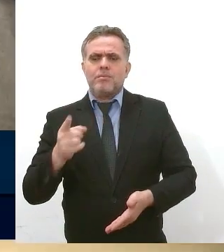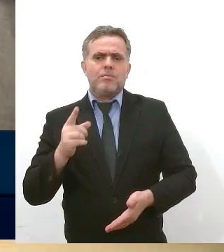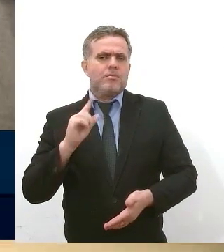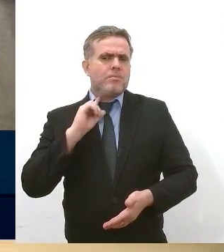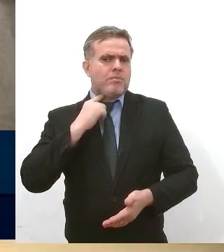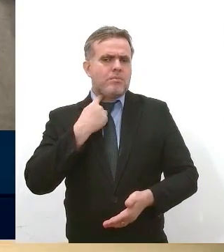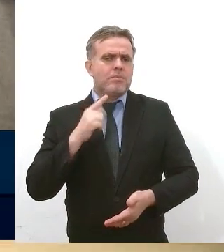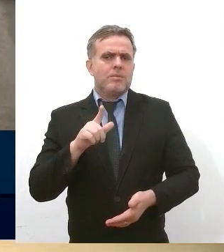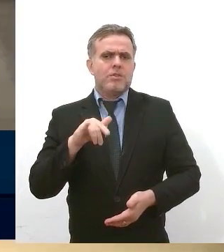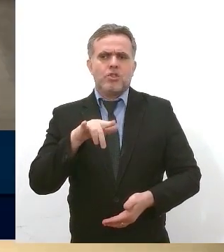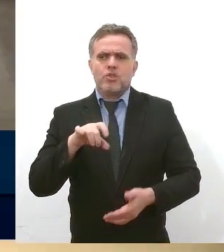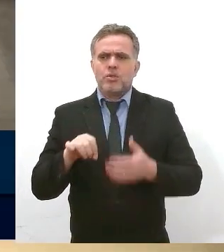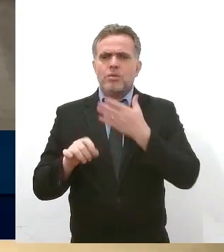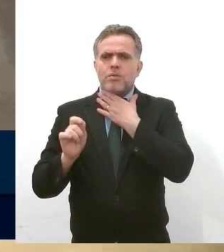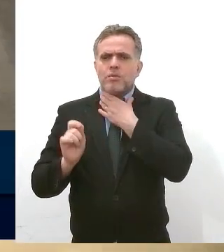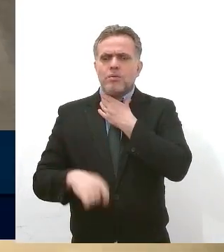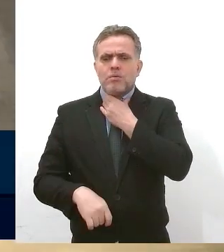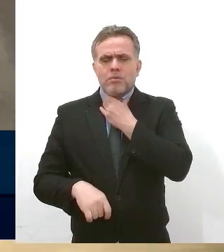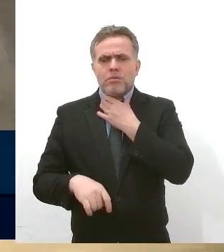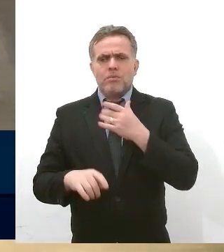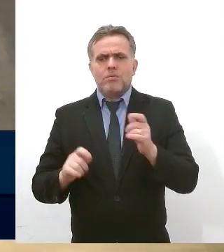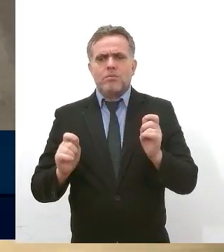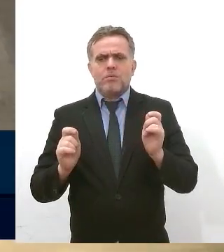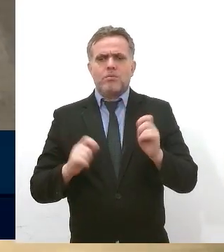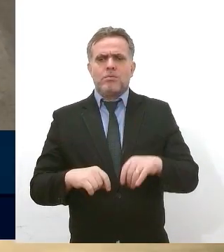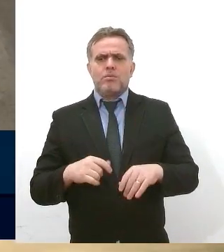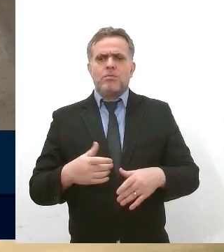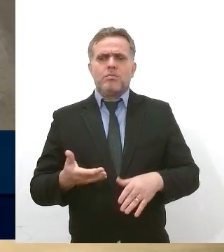tivemos nos últimos dias uma decisão do TJ